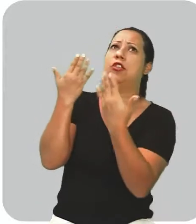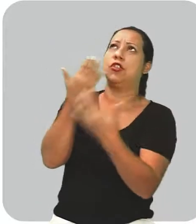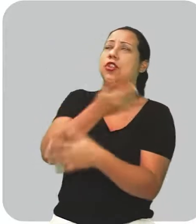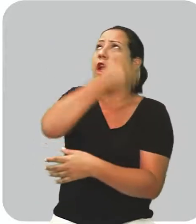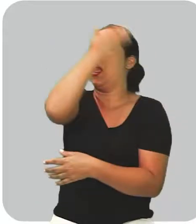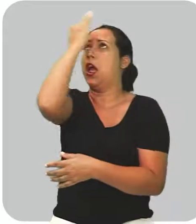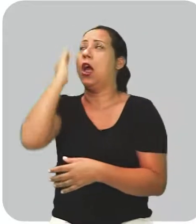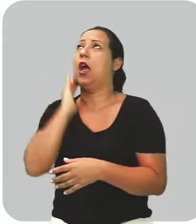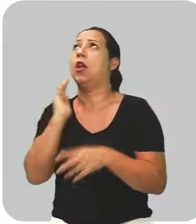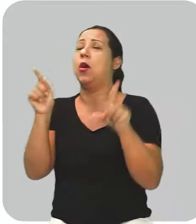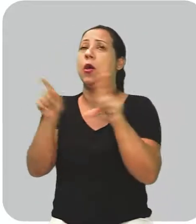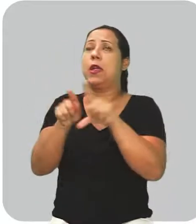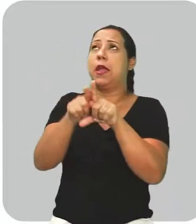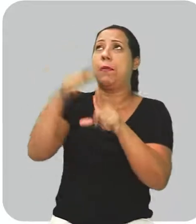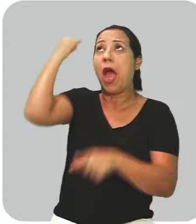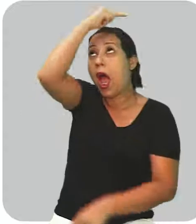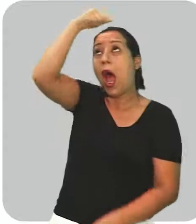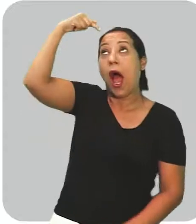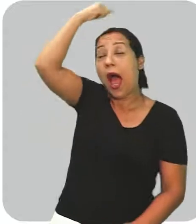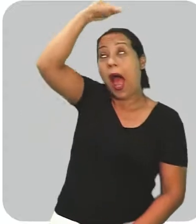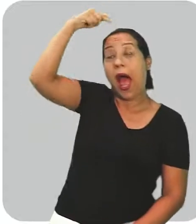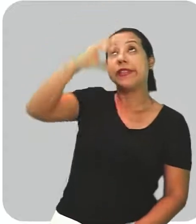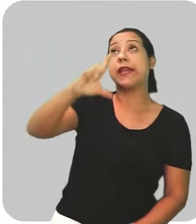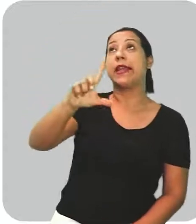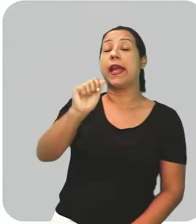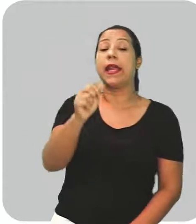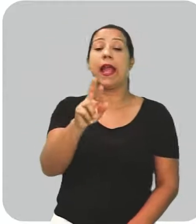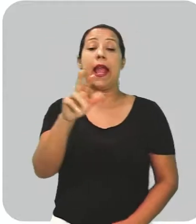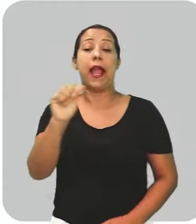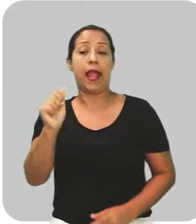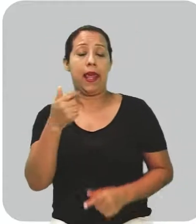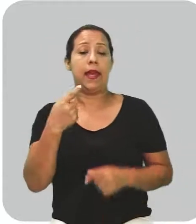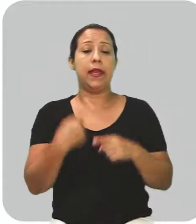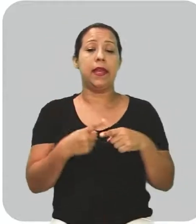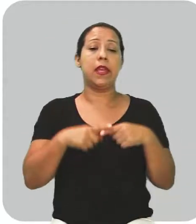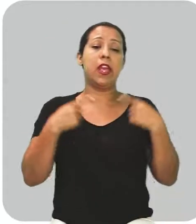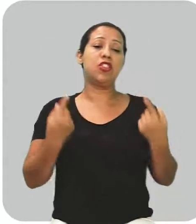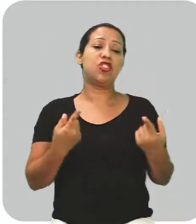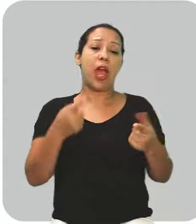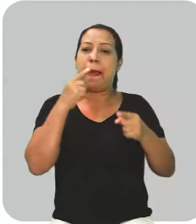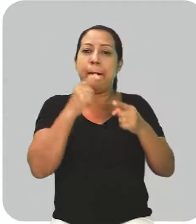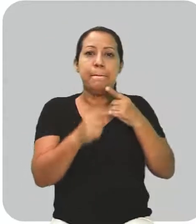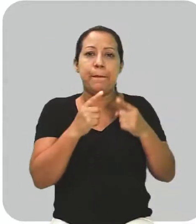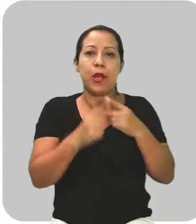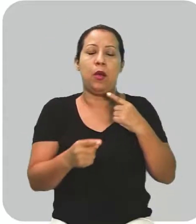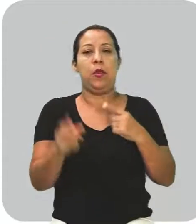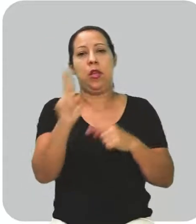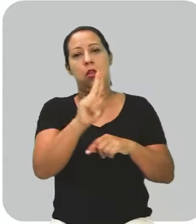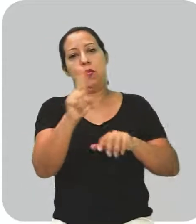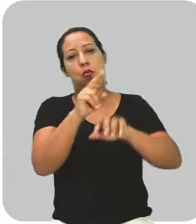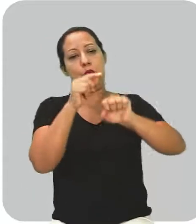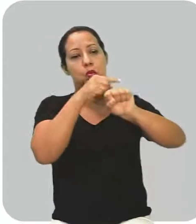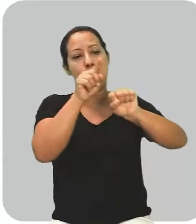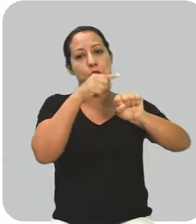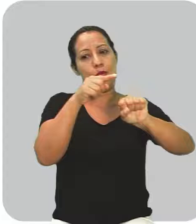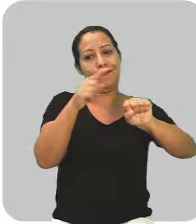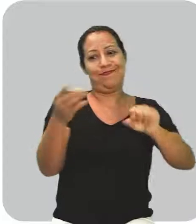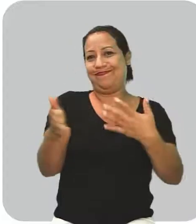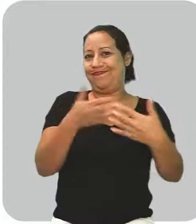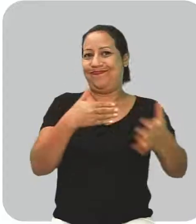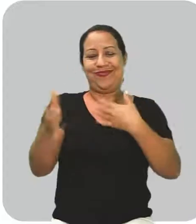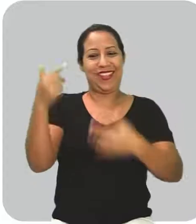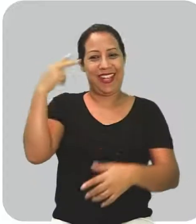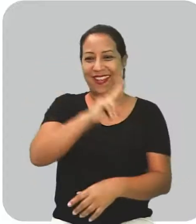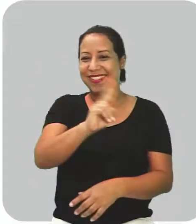Clara. Então, já o termo em destaque que proíbe o uso da crase e qualquer outro nome de santa aí não